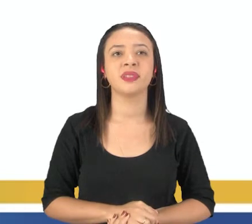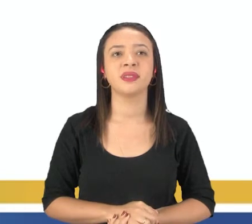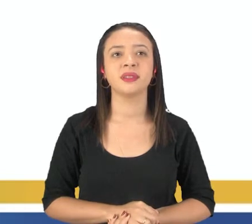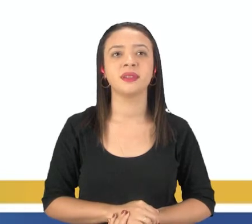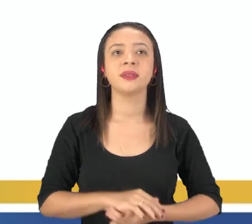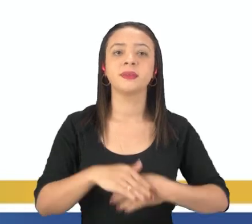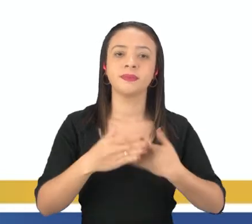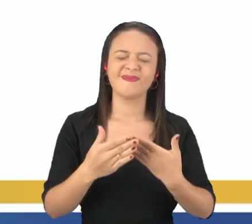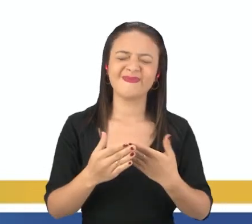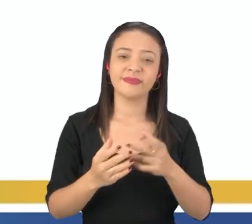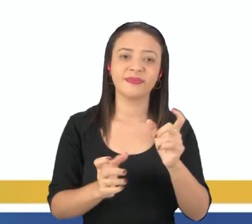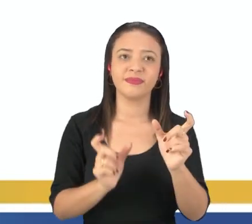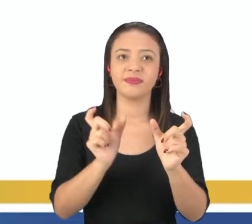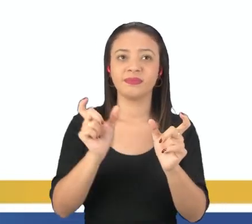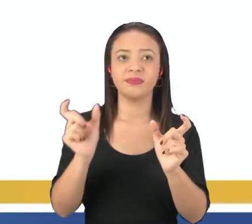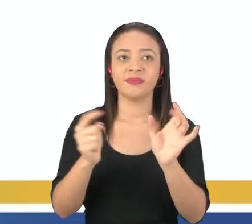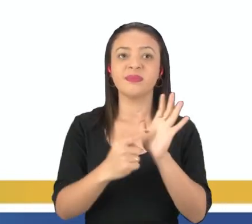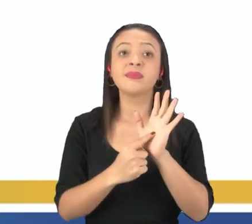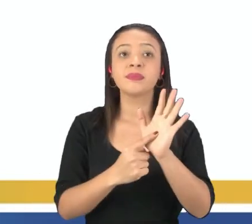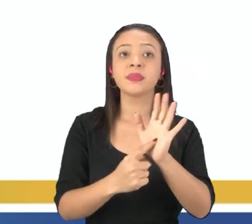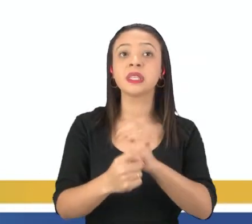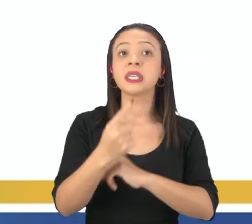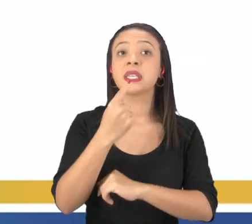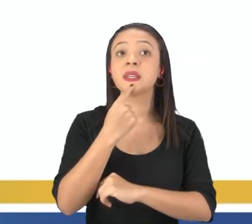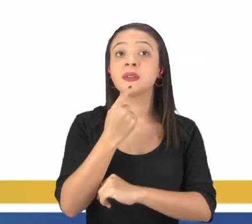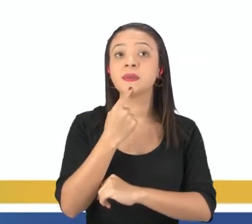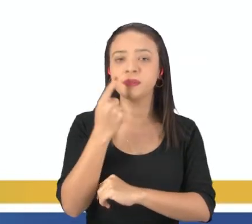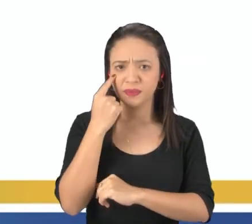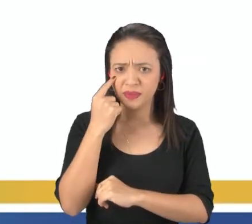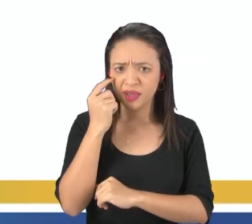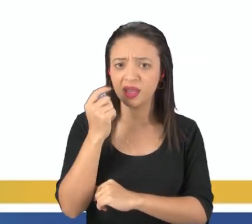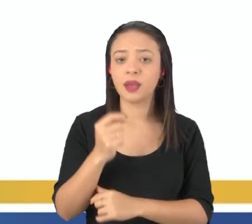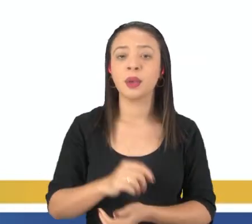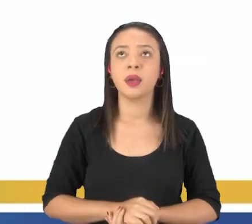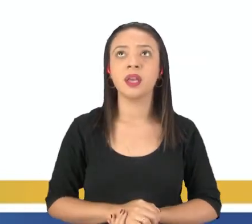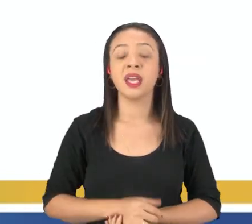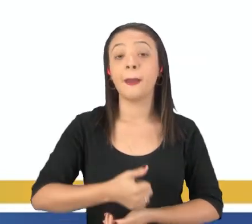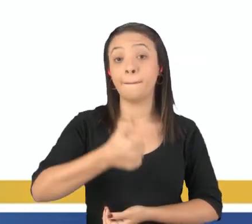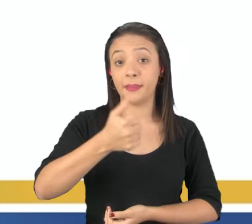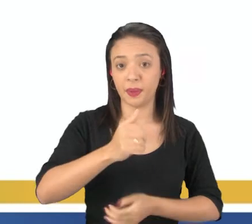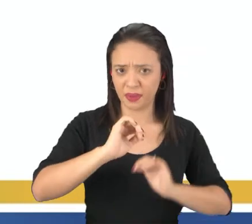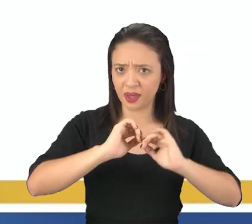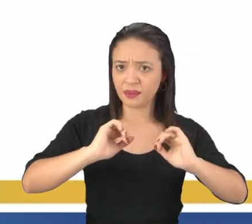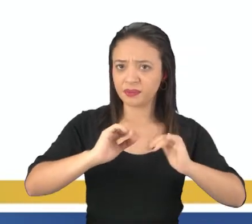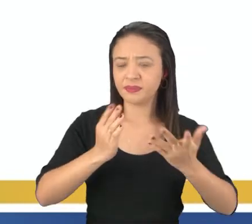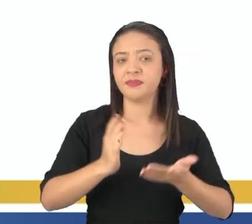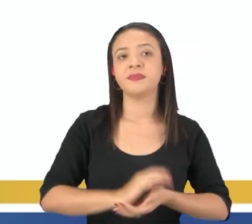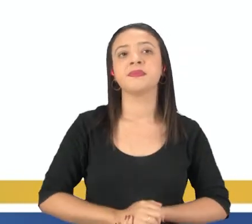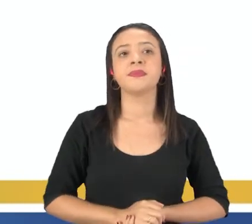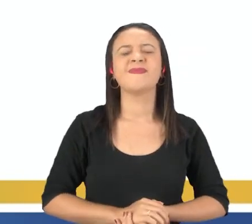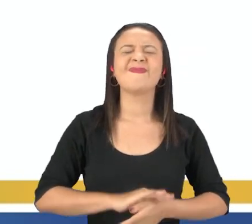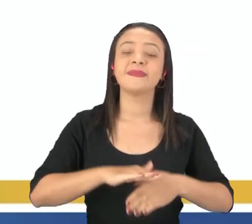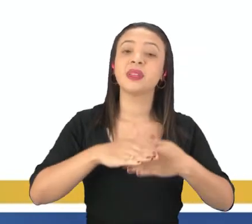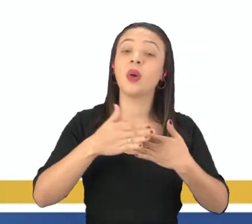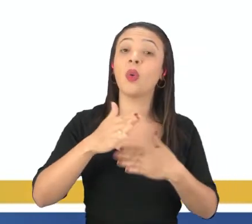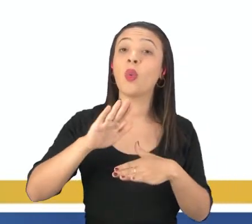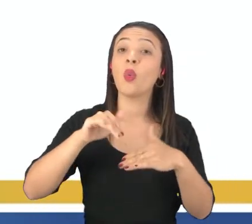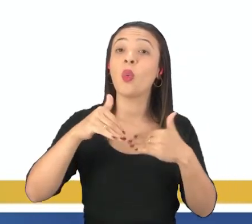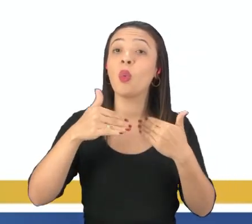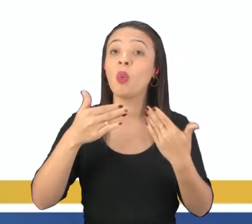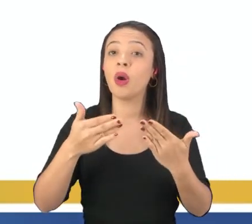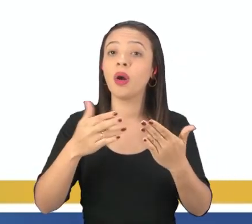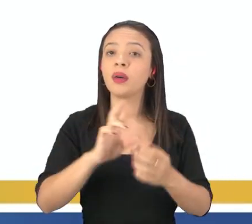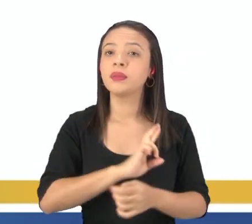partes a parte que está destacada aqui de vermelho Observe aqui é a primeira parte Então qual a fração que vai